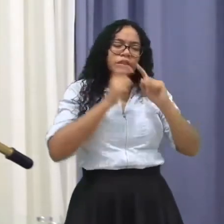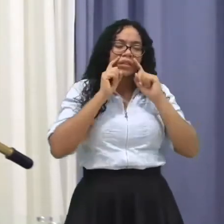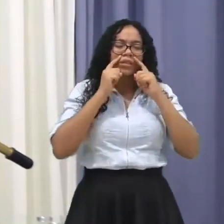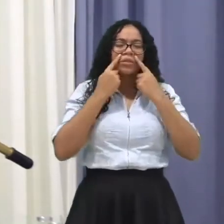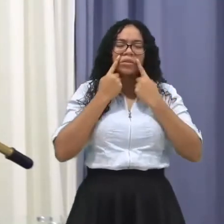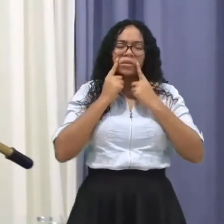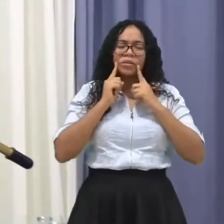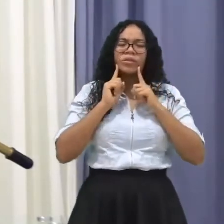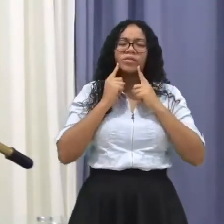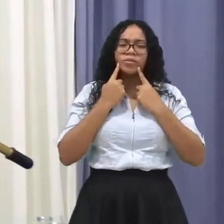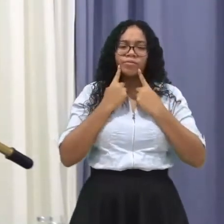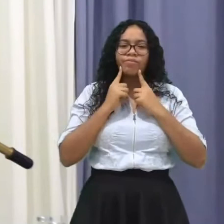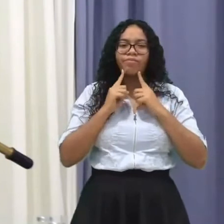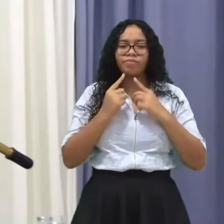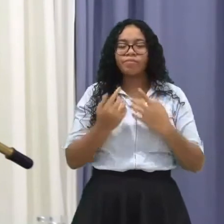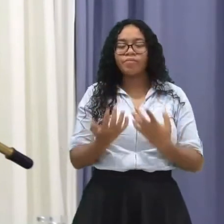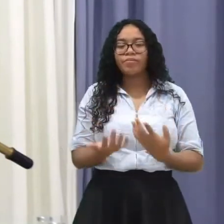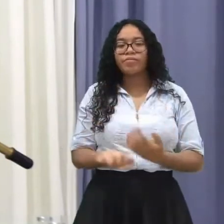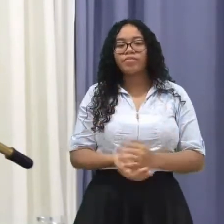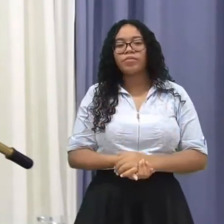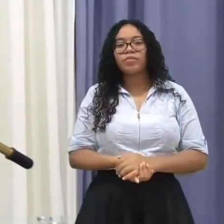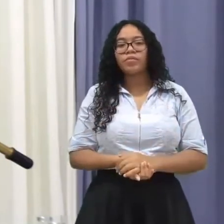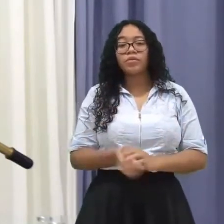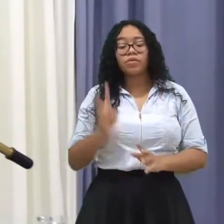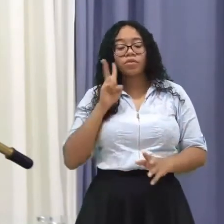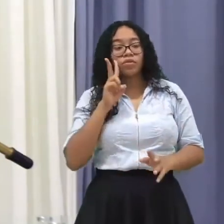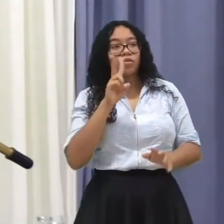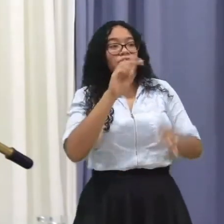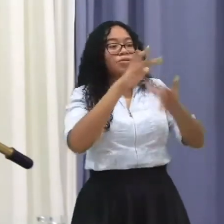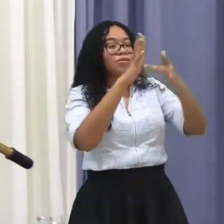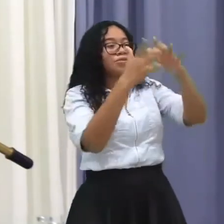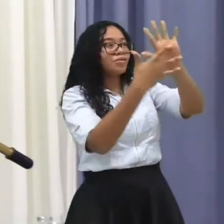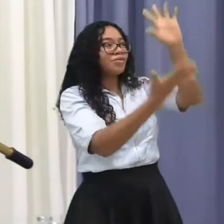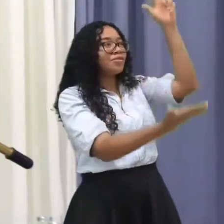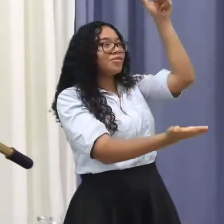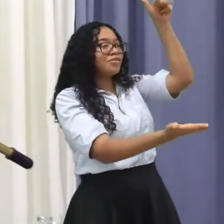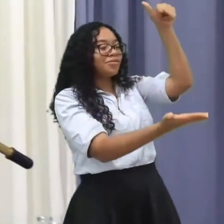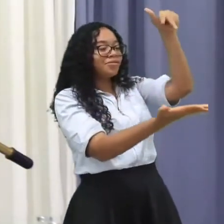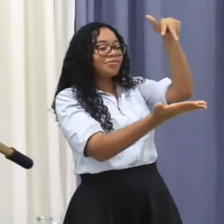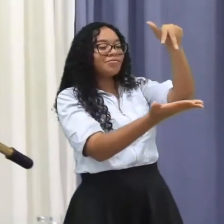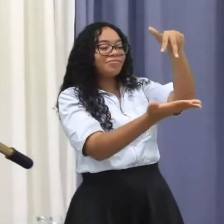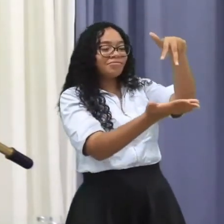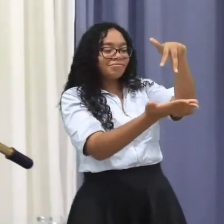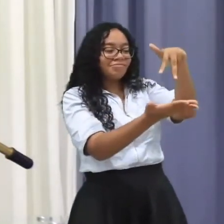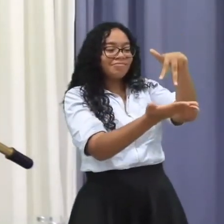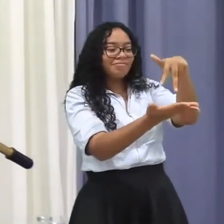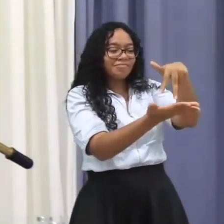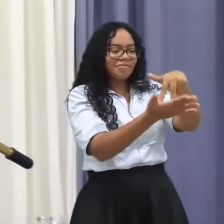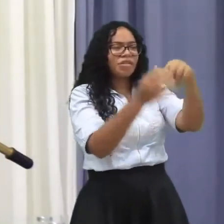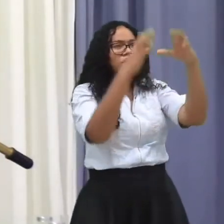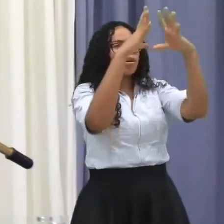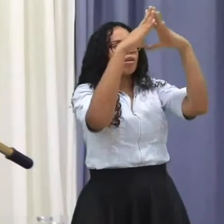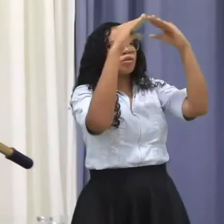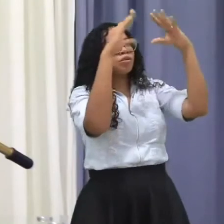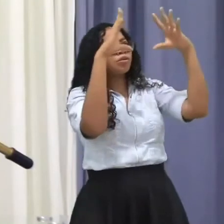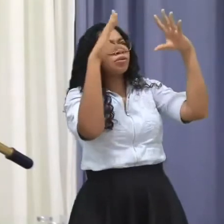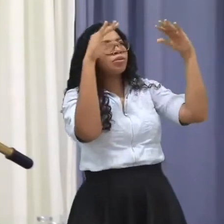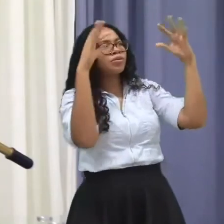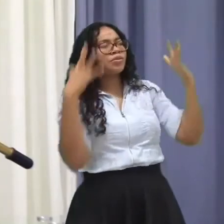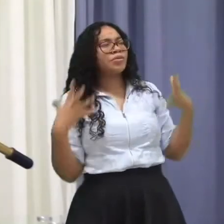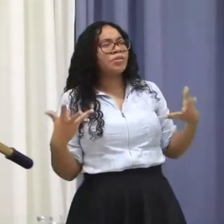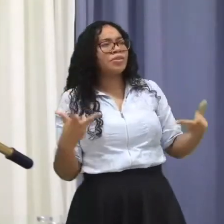lamentarão. Quando olharem o Senhor descendo em uma nuvem, a minha